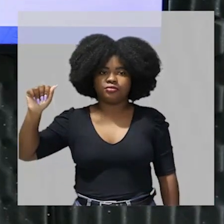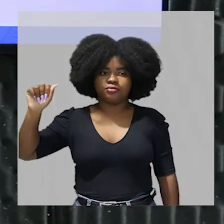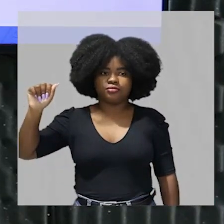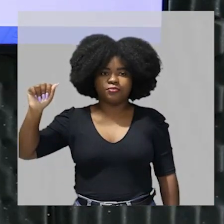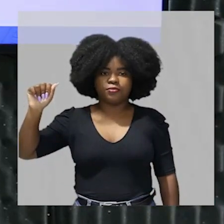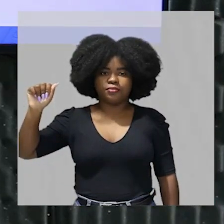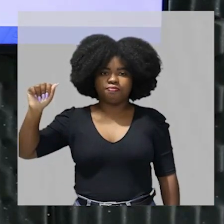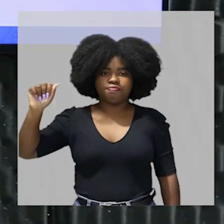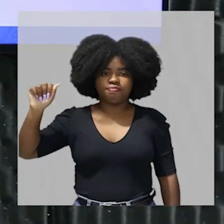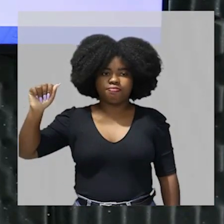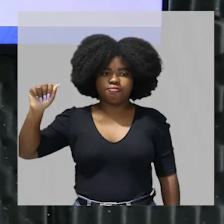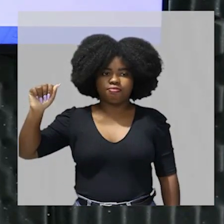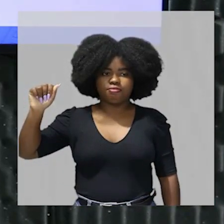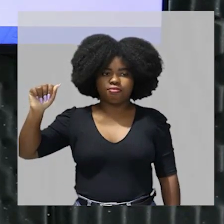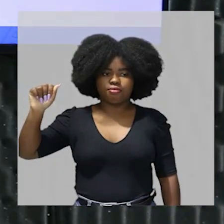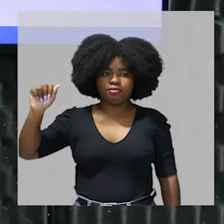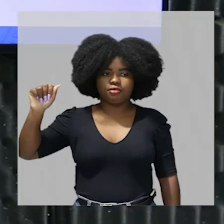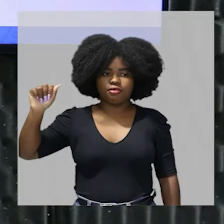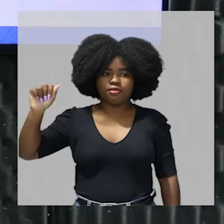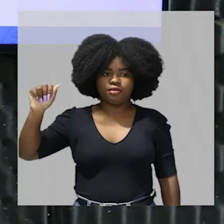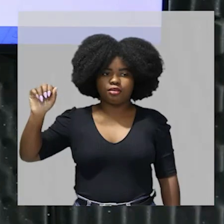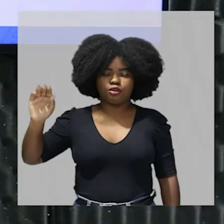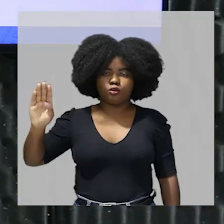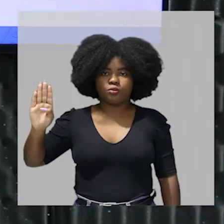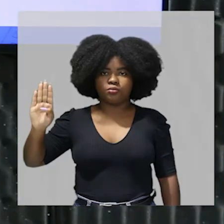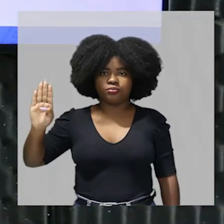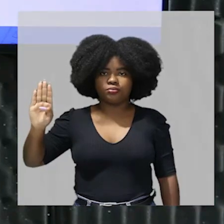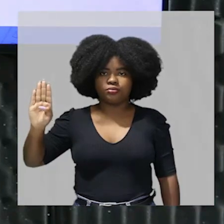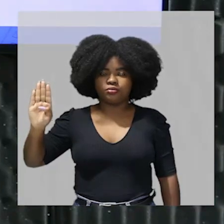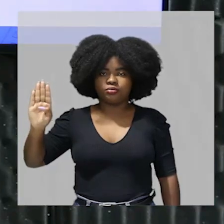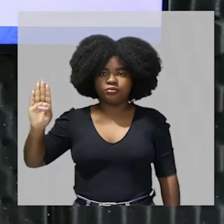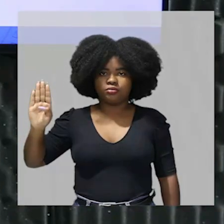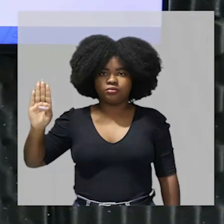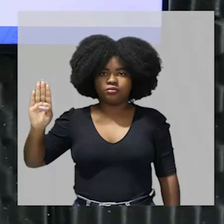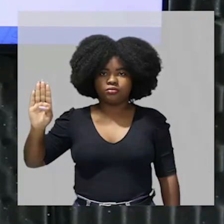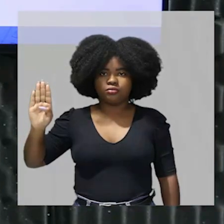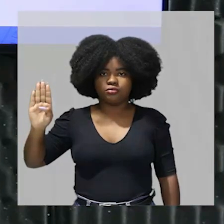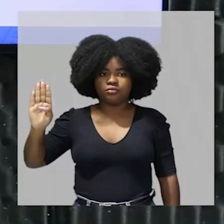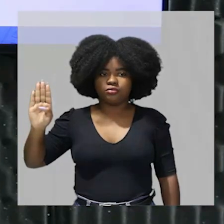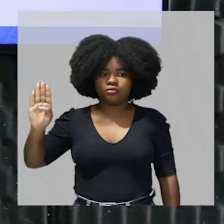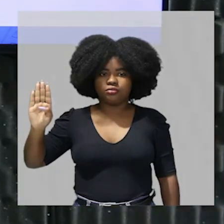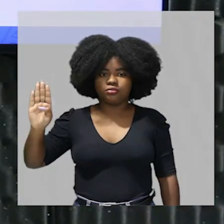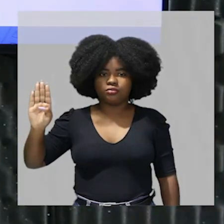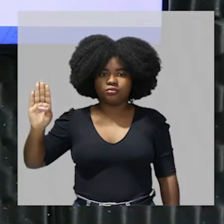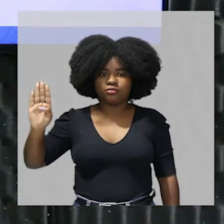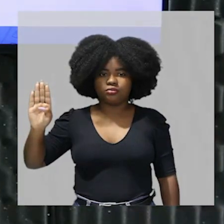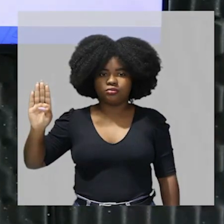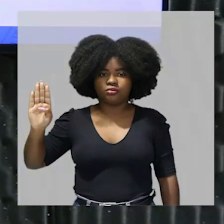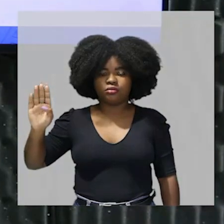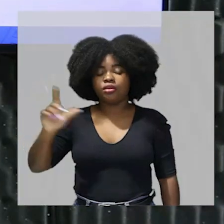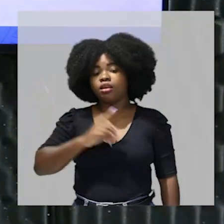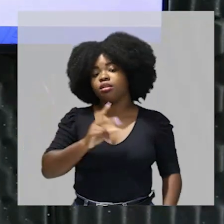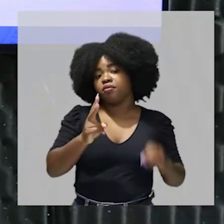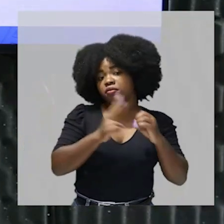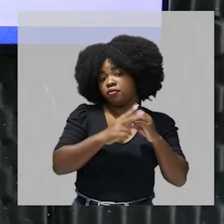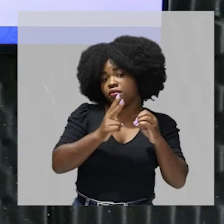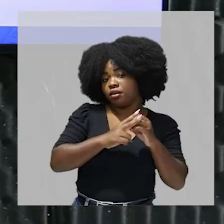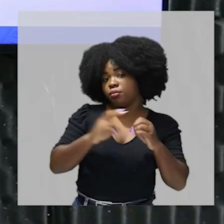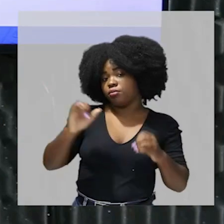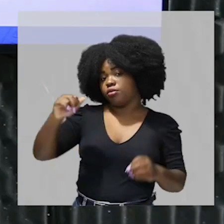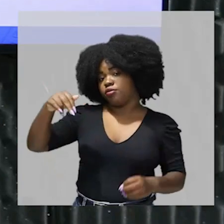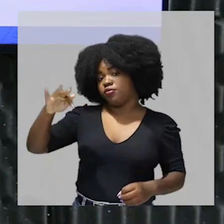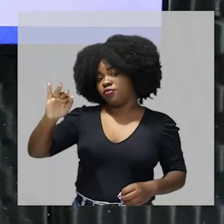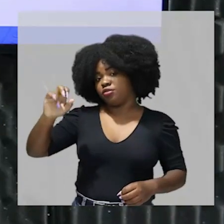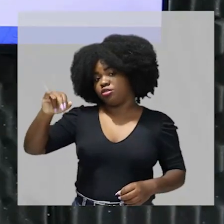interlocutores próximos recorrência de verbos no infinitivo aí eu tenho que lembrar que